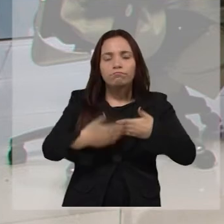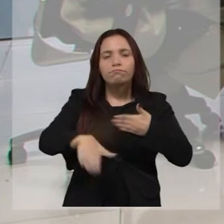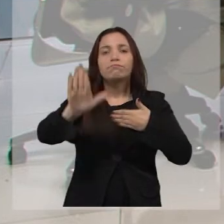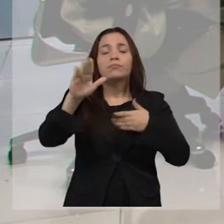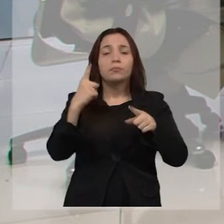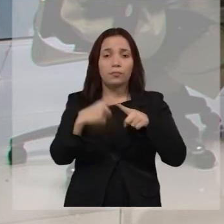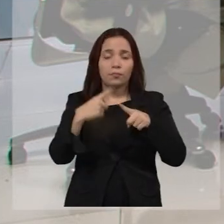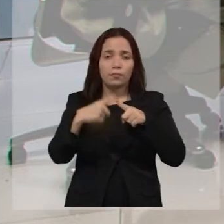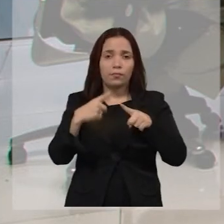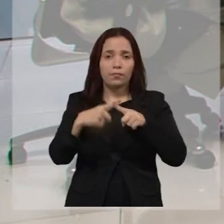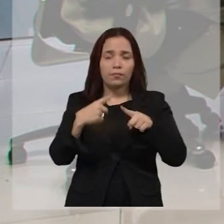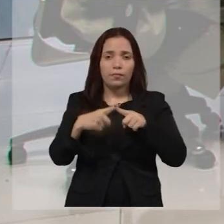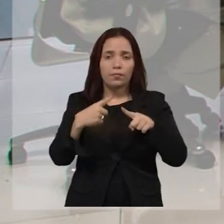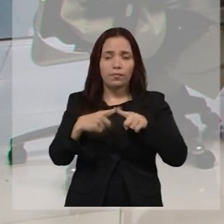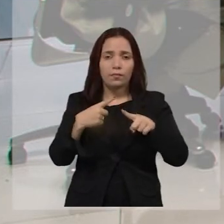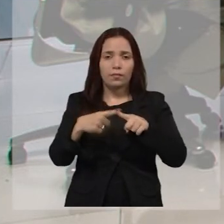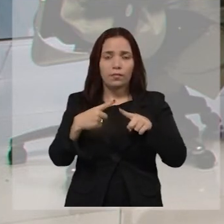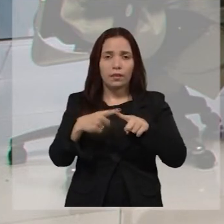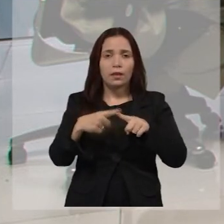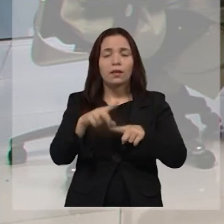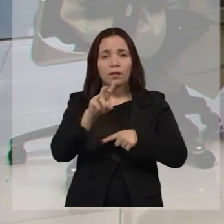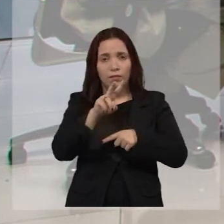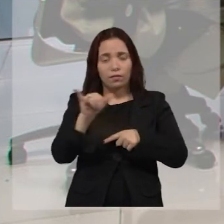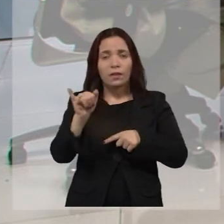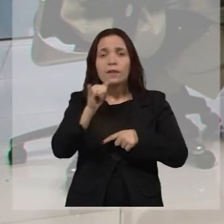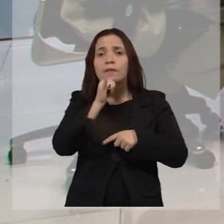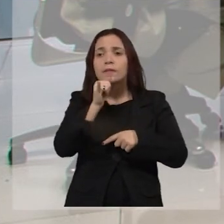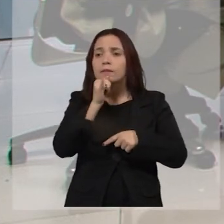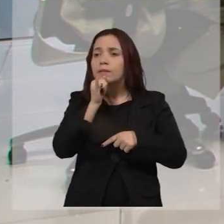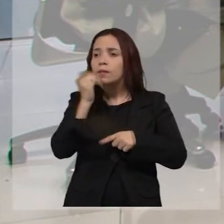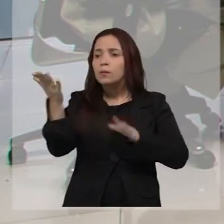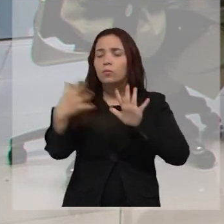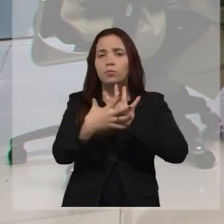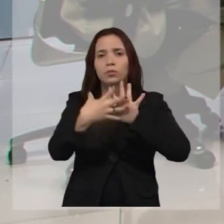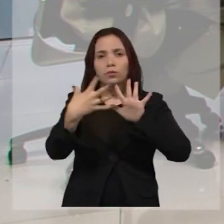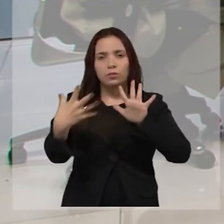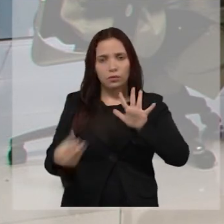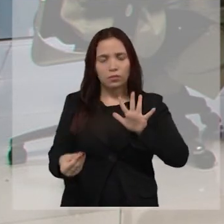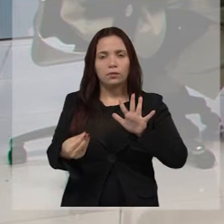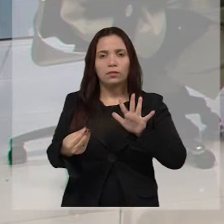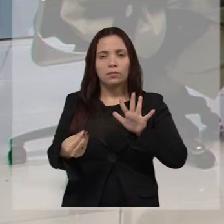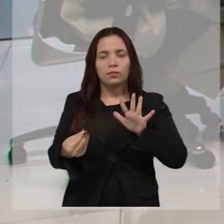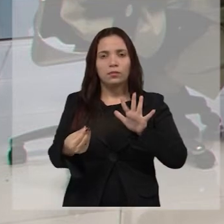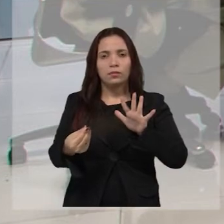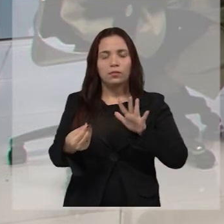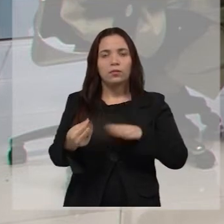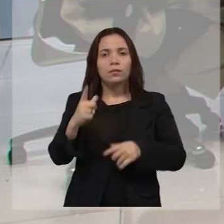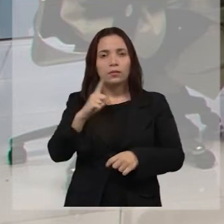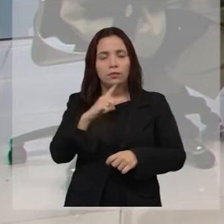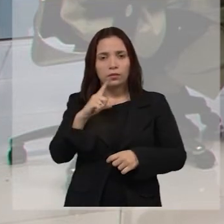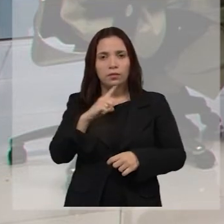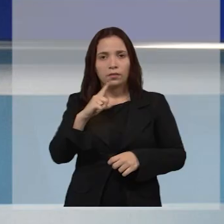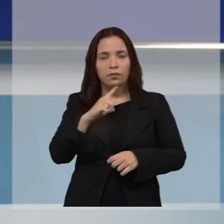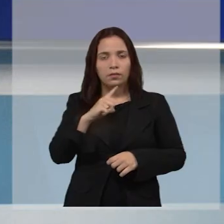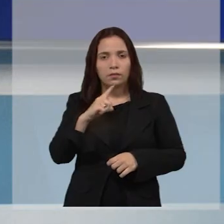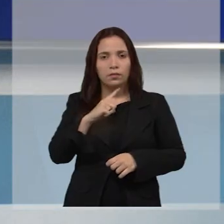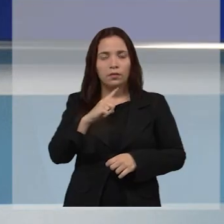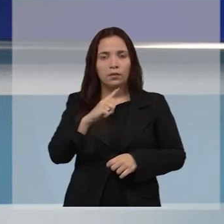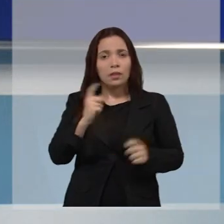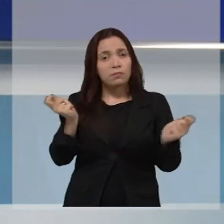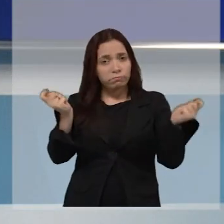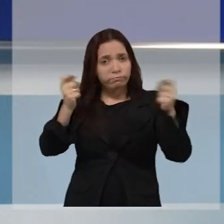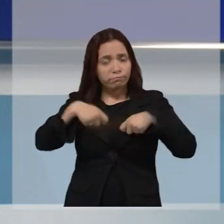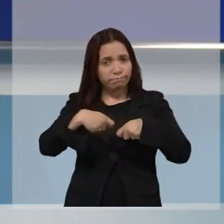processo, porque hoje nós trouxemos, quer dizer, vamos chamar aqui, esse exemplo, esse modelo, essa referência do que é